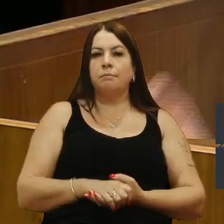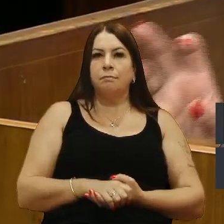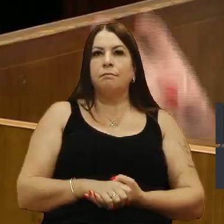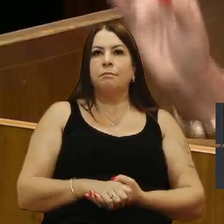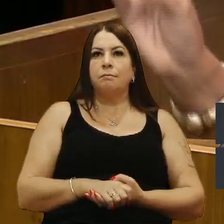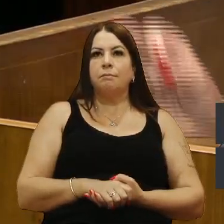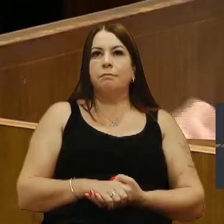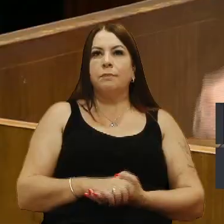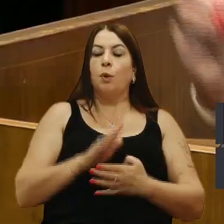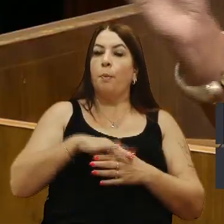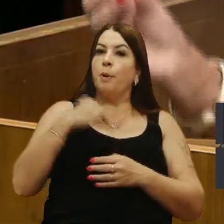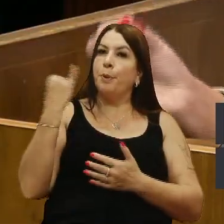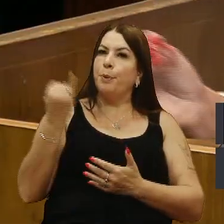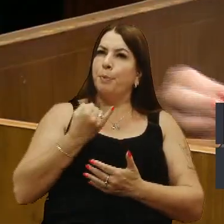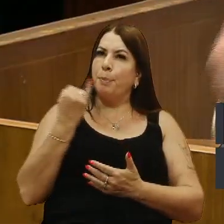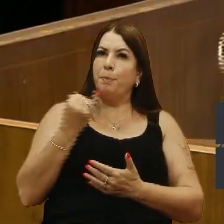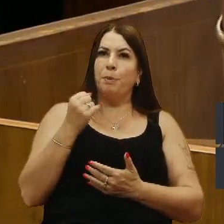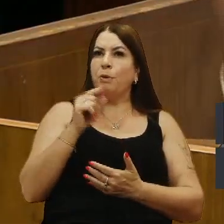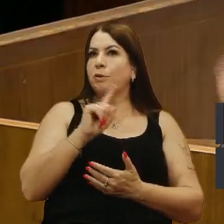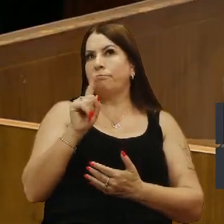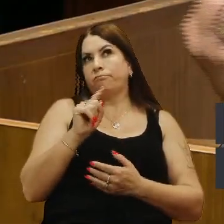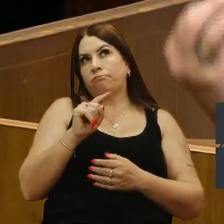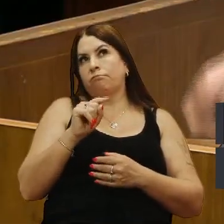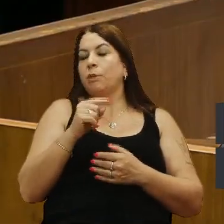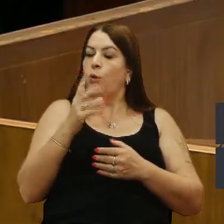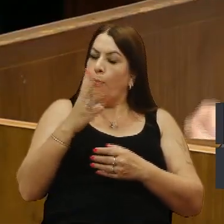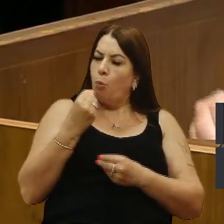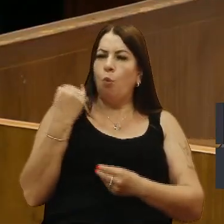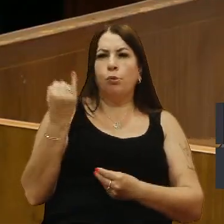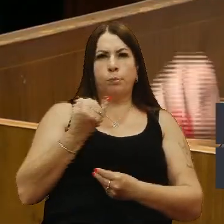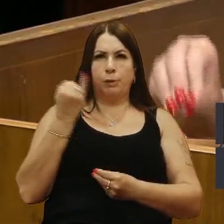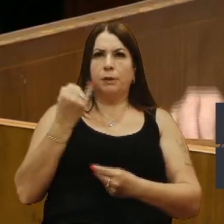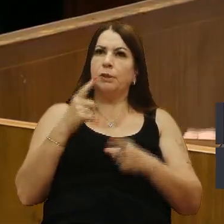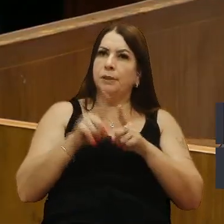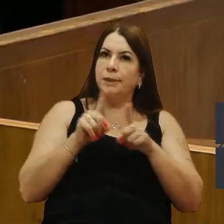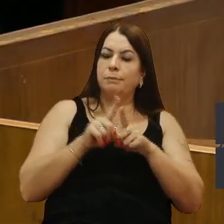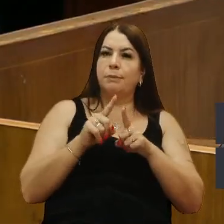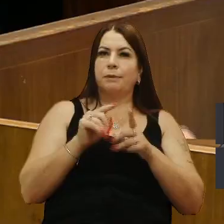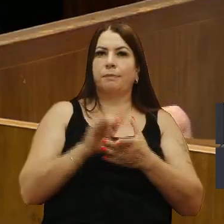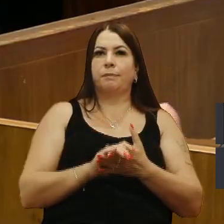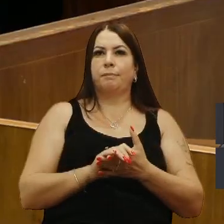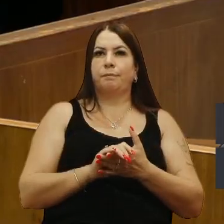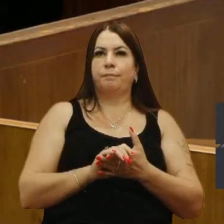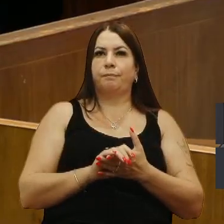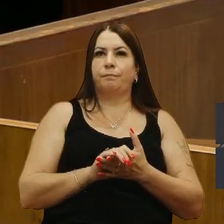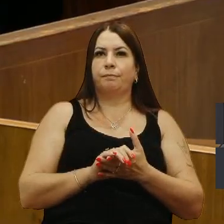O mais importante, não o mais, mas um muito importante, é a questão da